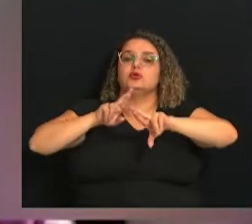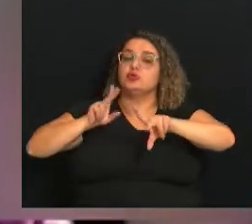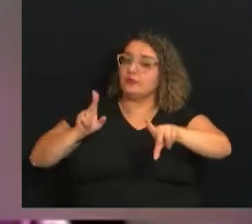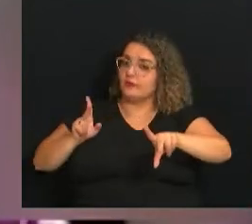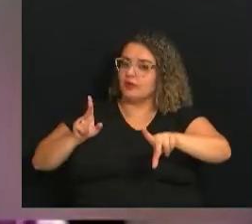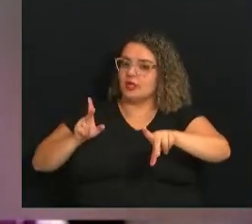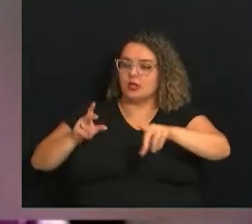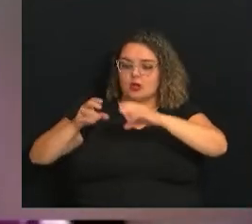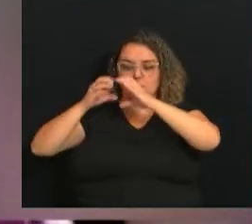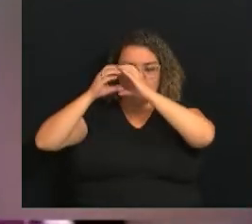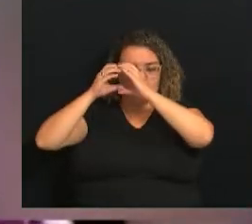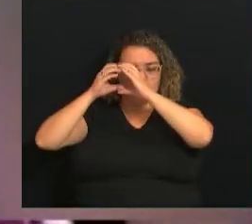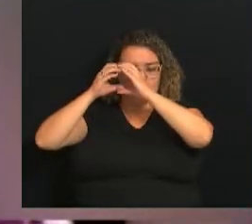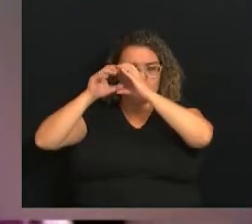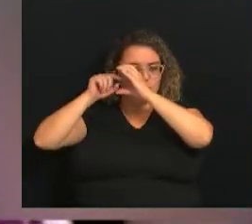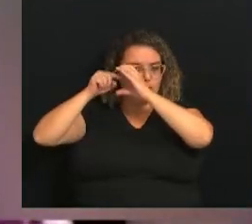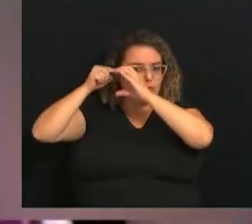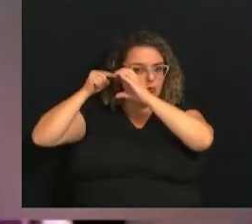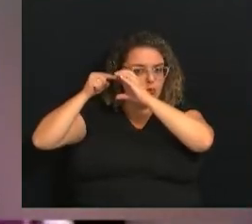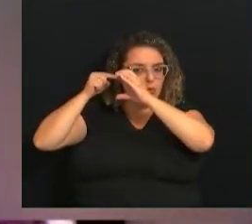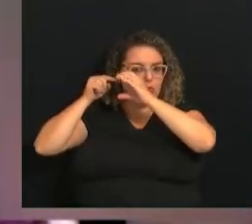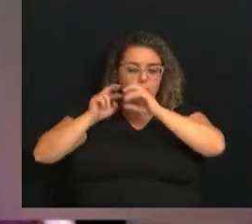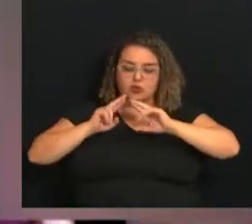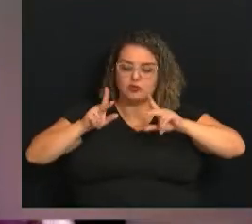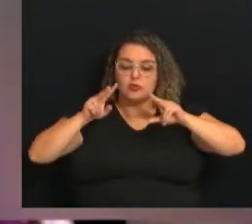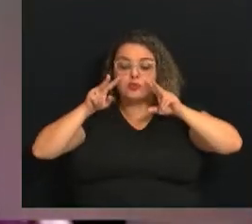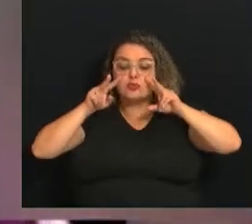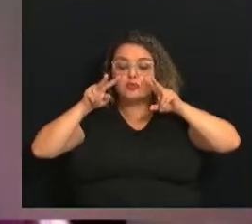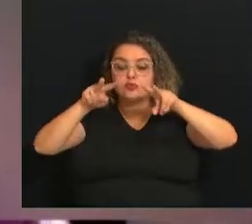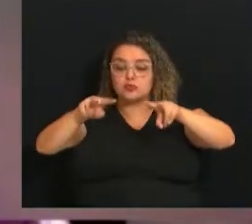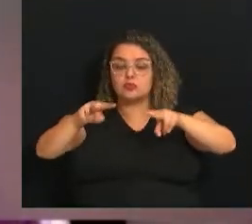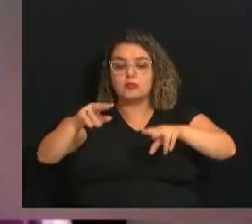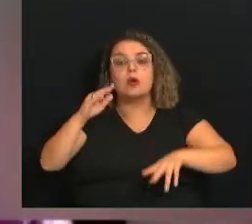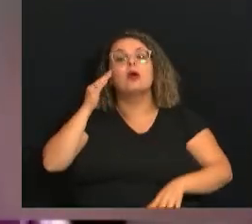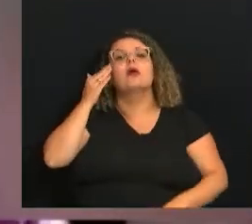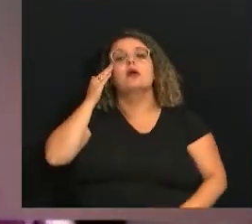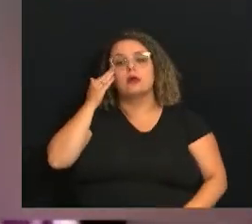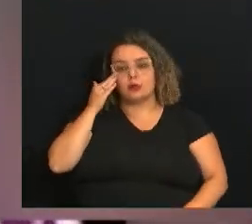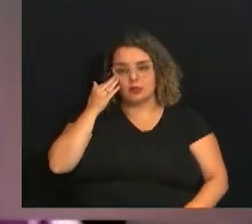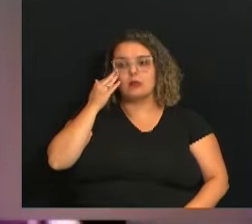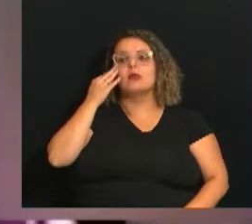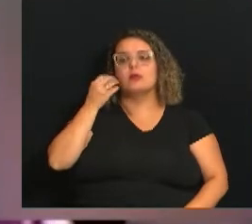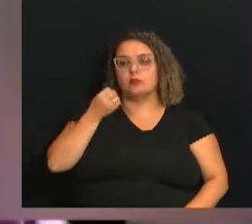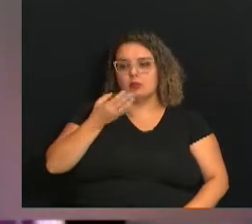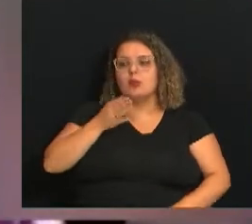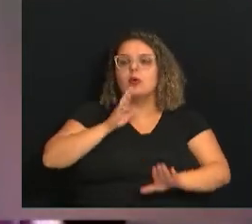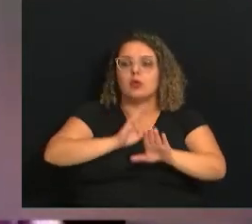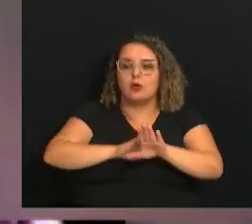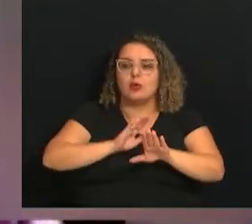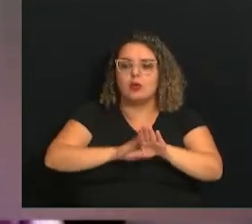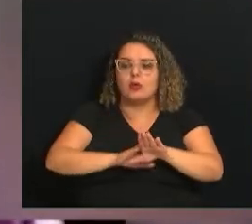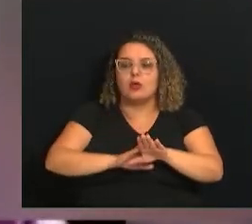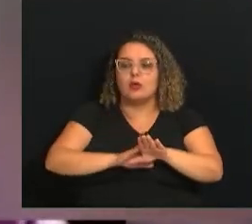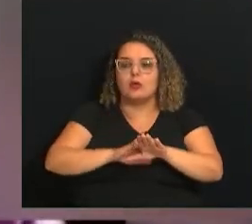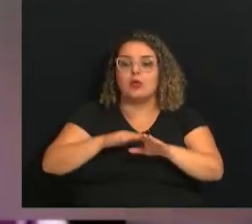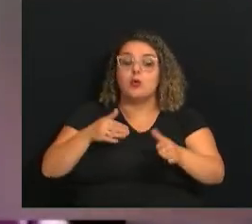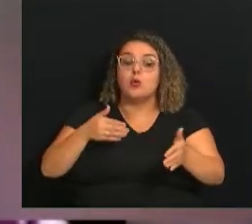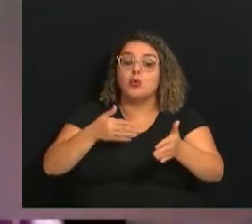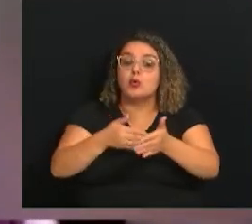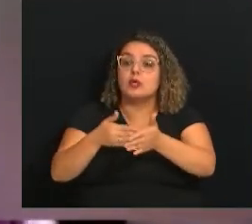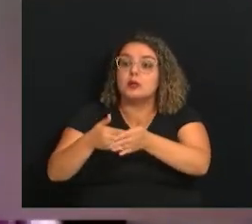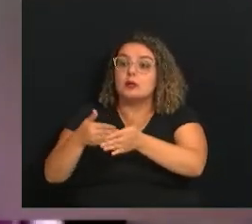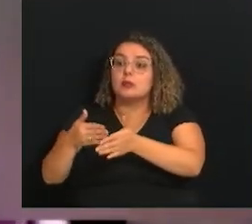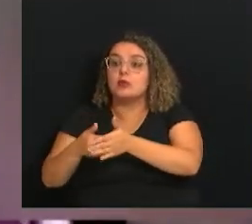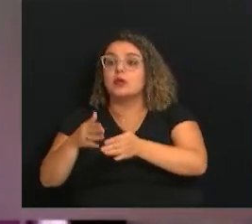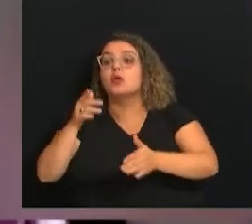diferença. Então, a gente entende muito bem a nossa atuação, até onde nós podemos chegar, até onde nós